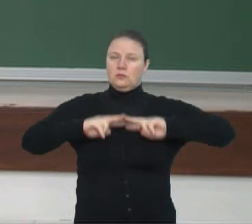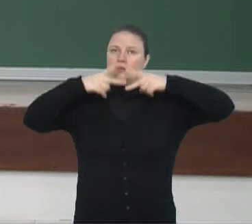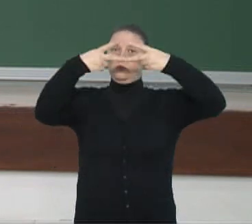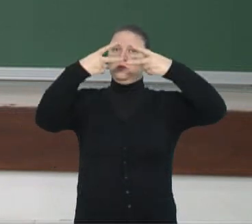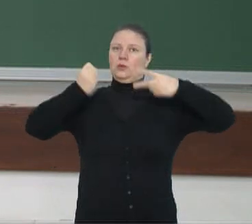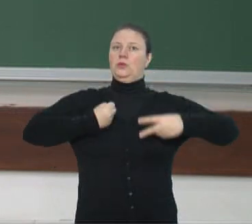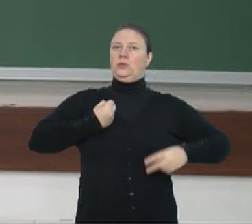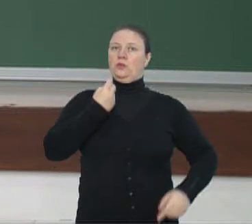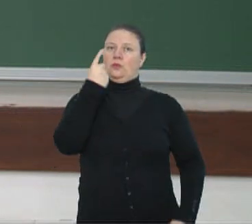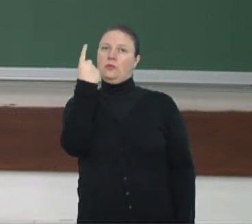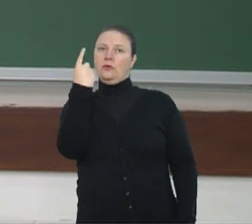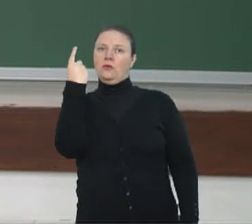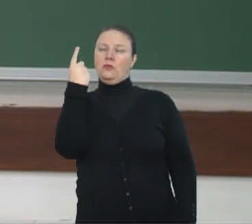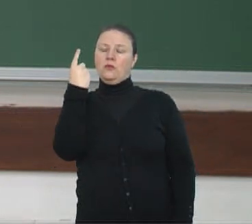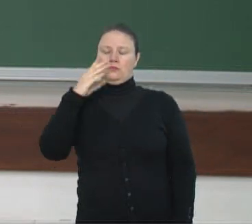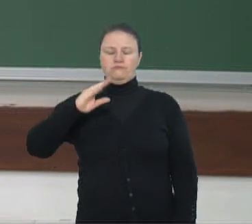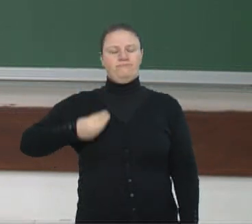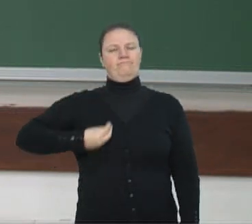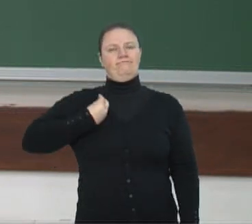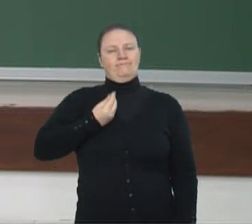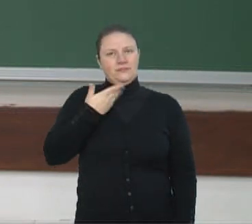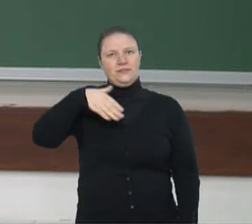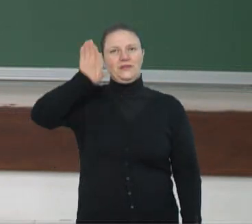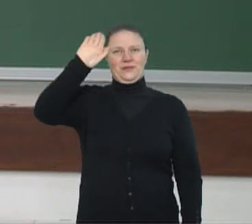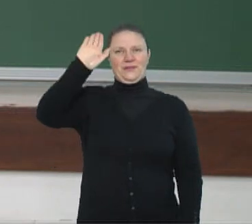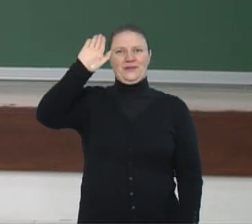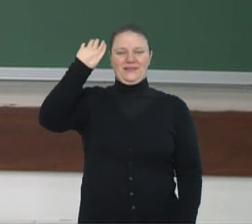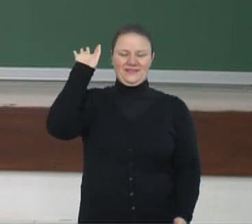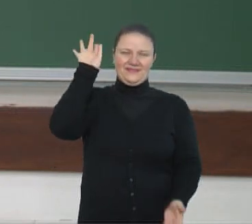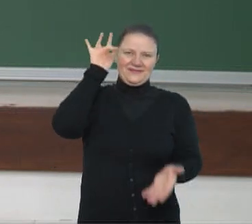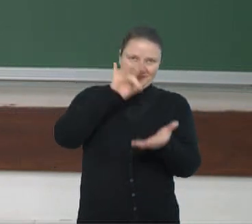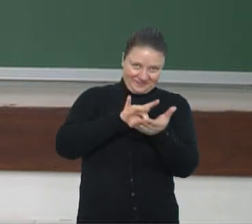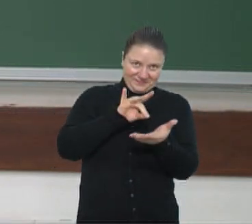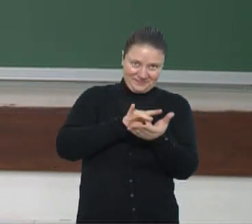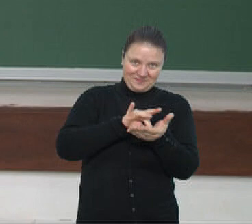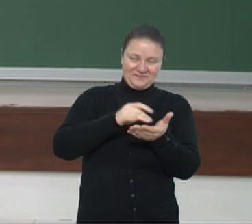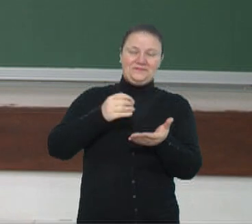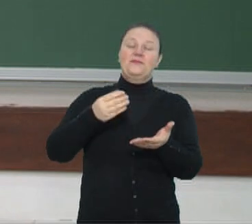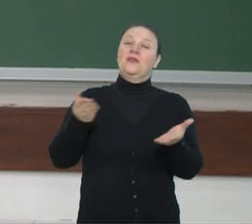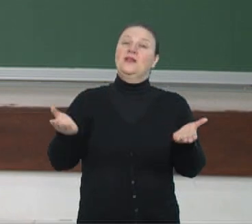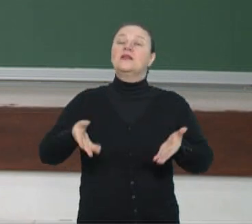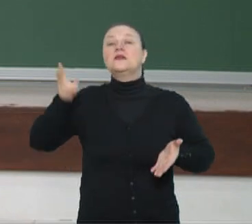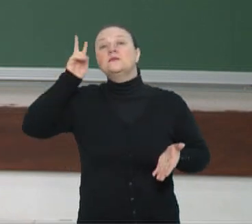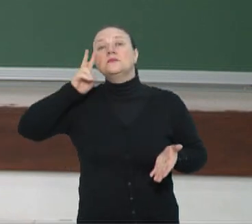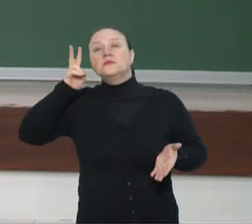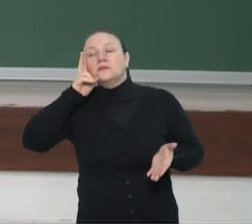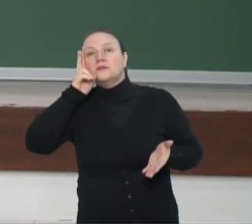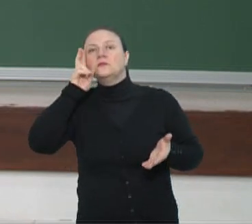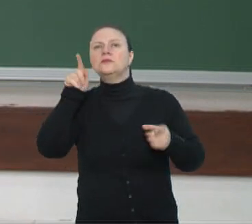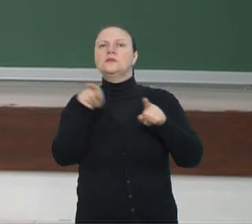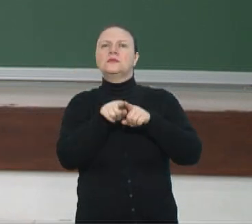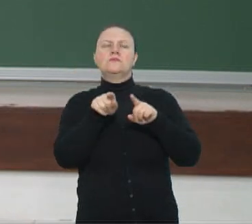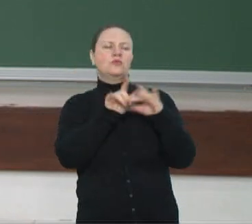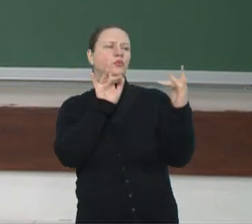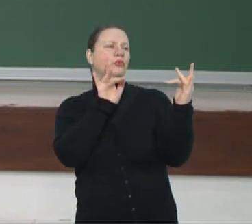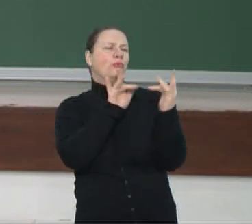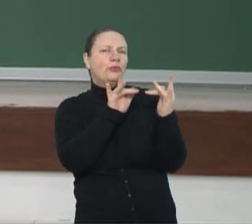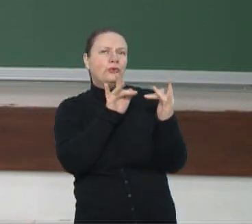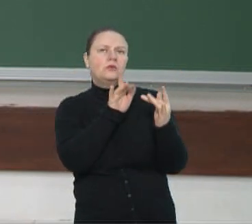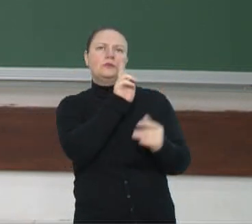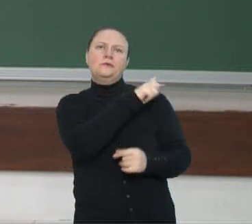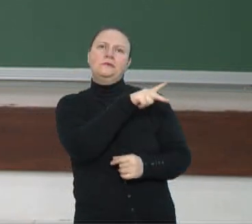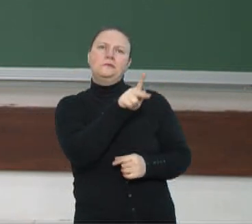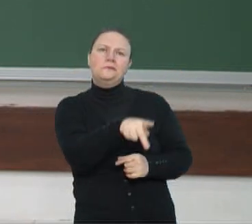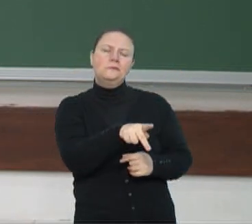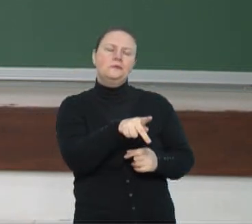vai garantir a presença de vocês nessa aula de número 30. E lembrando sempre de manter o contato com o seu professor, para que ele possa dar